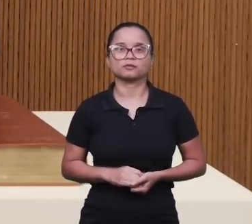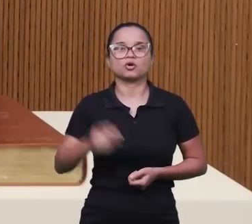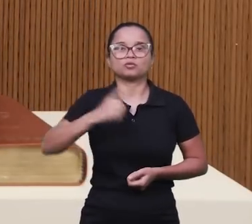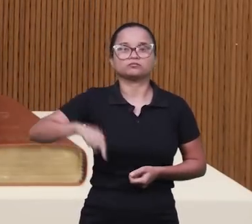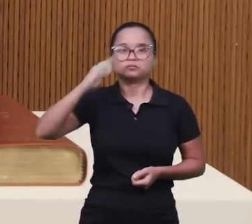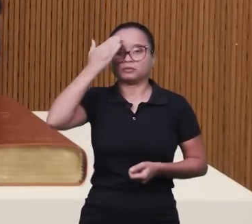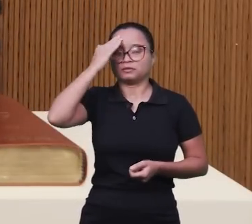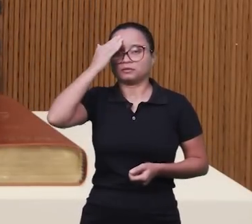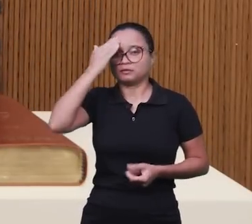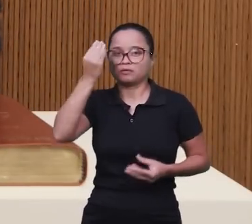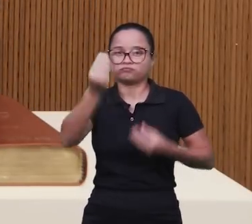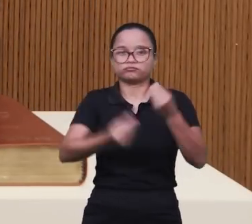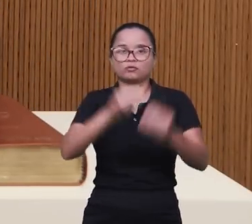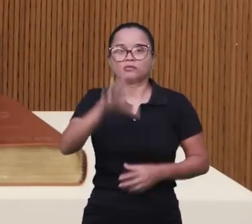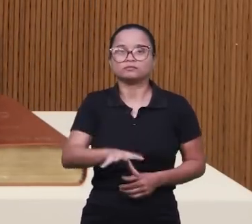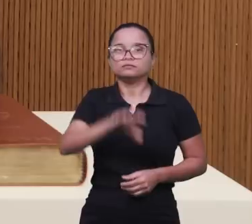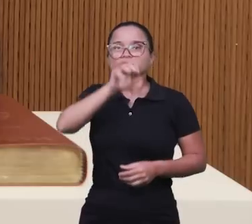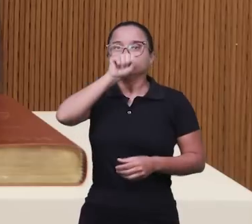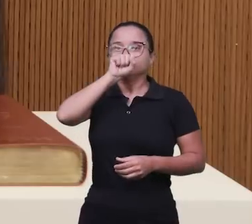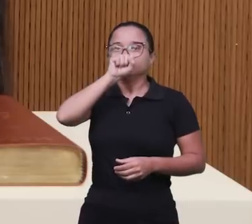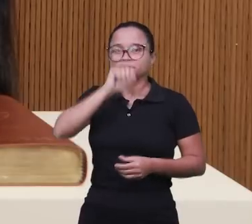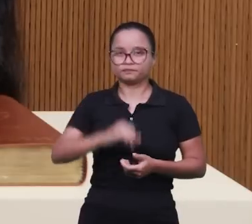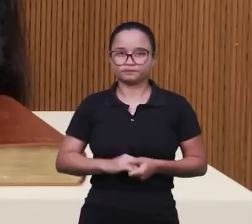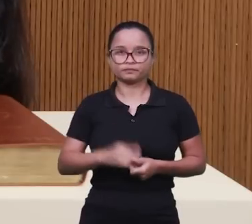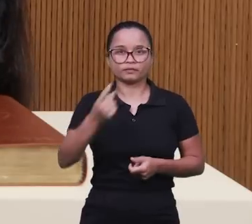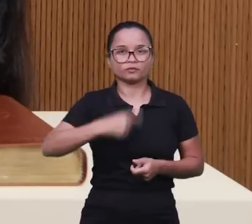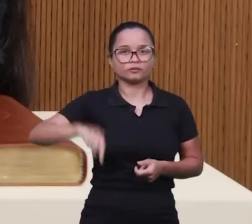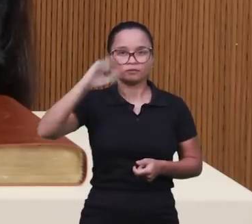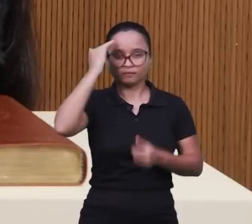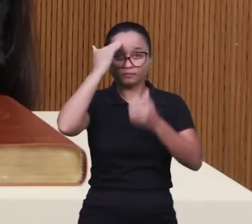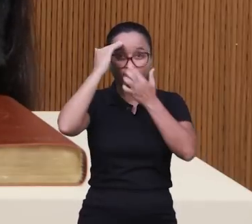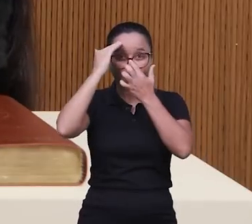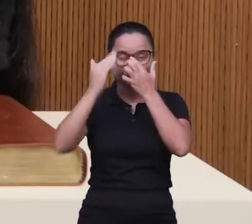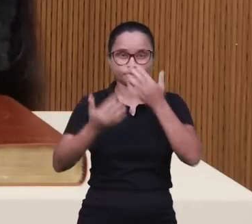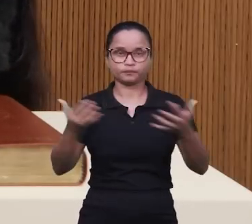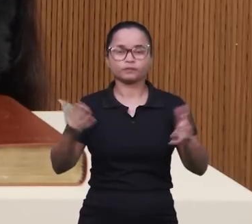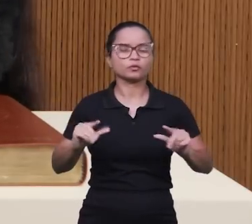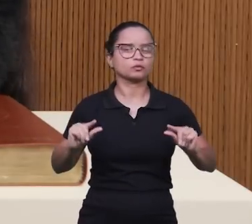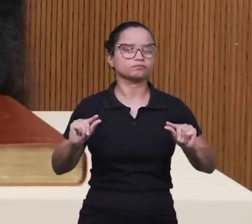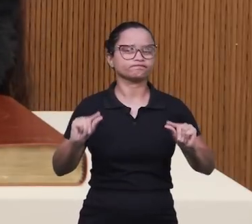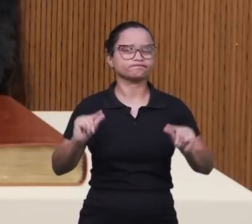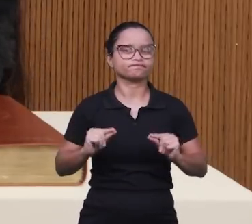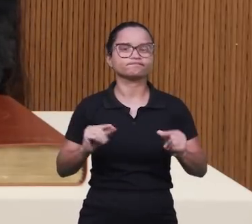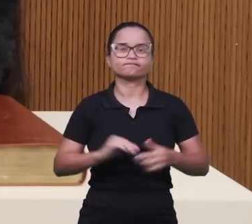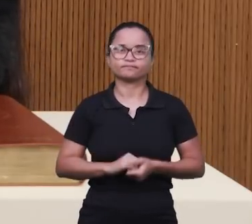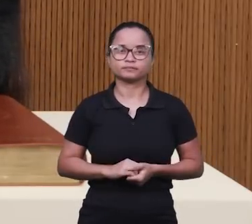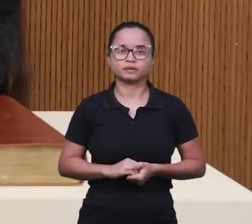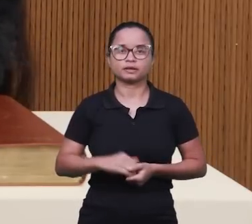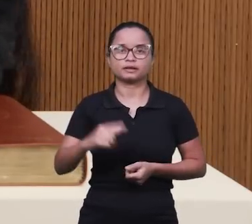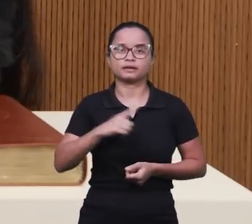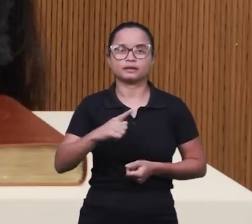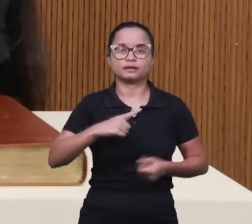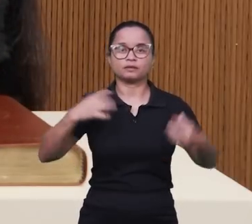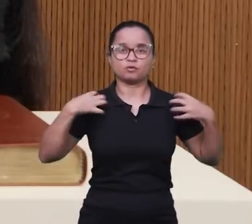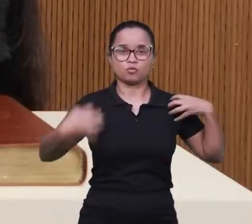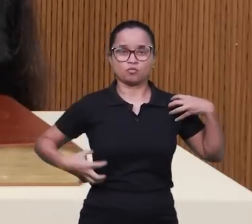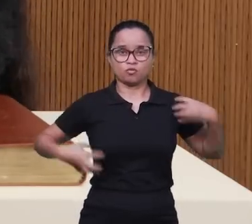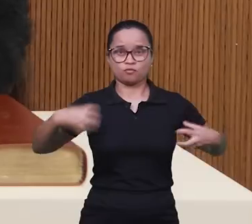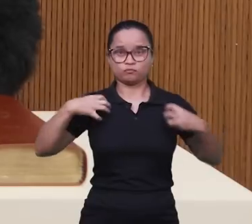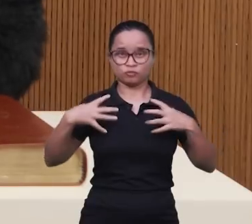o nosso entendimento sobre respiração, nós vamos entender que toda a estrutura